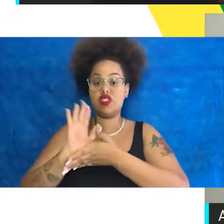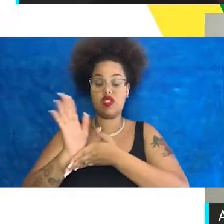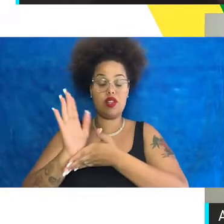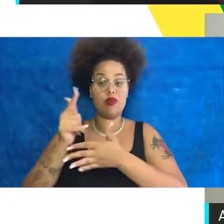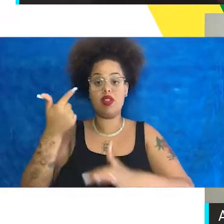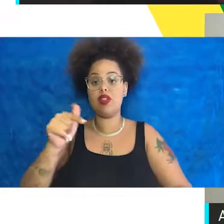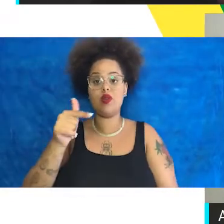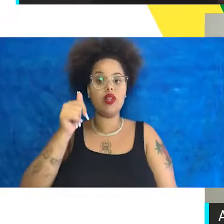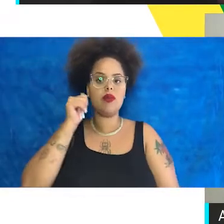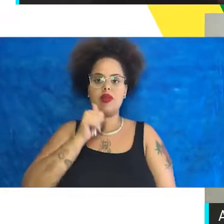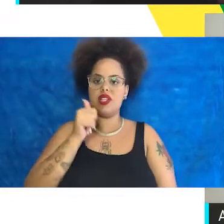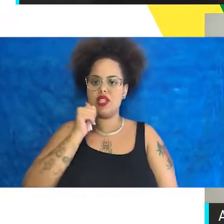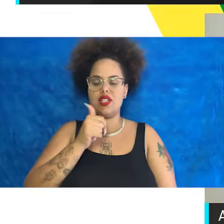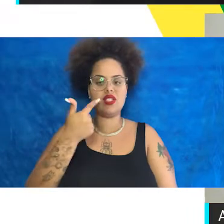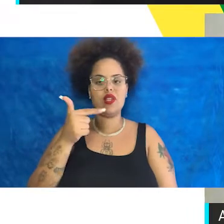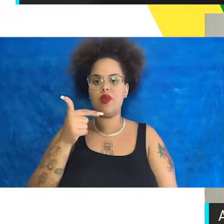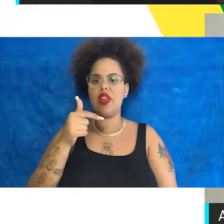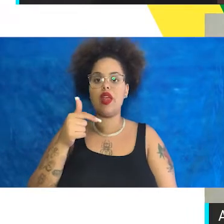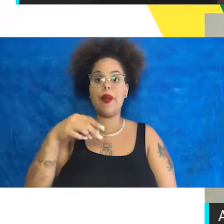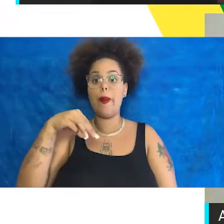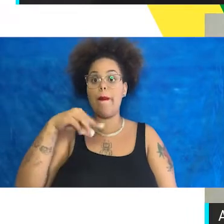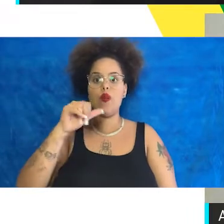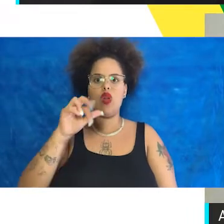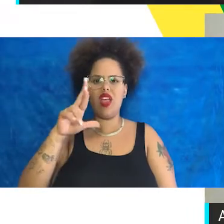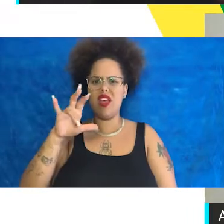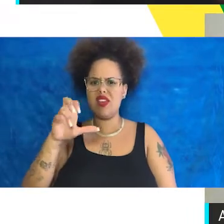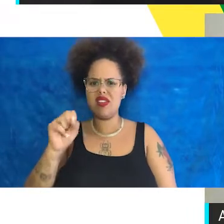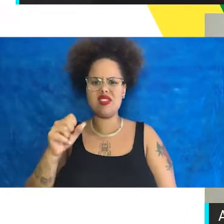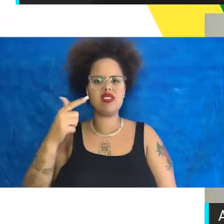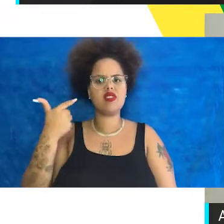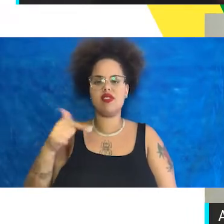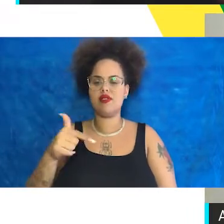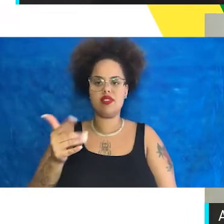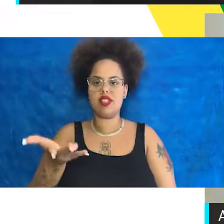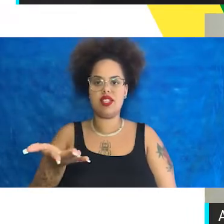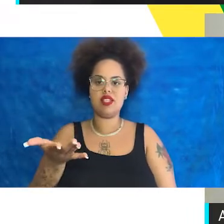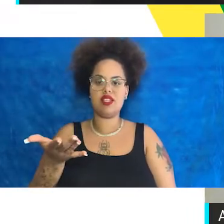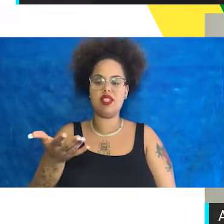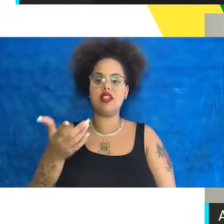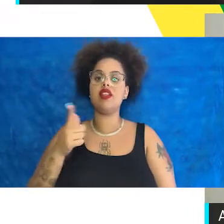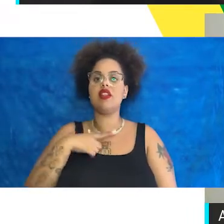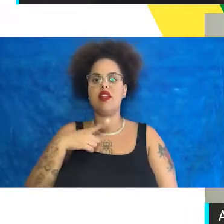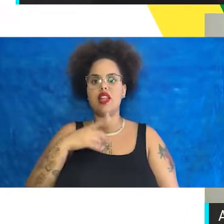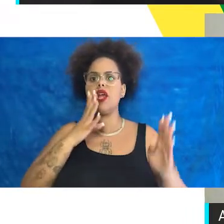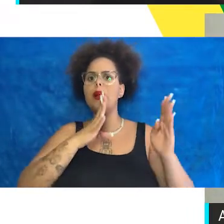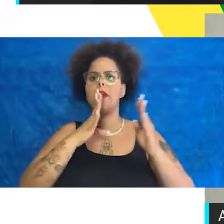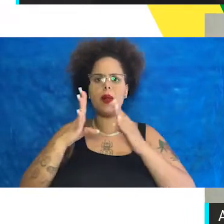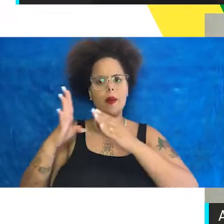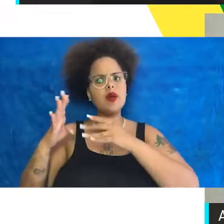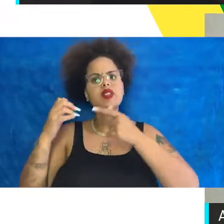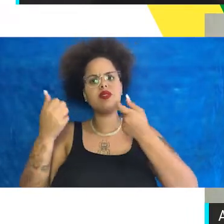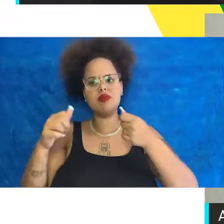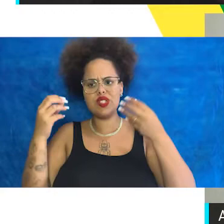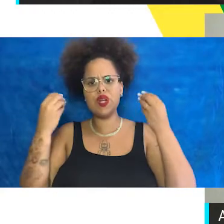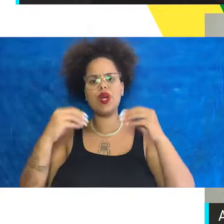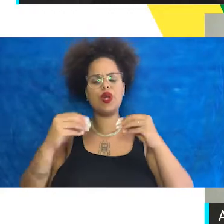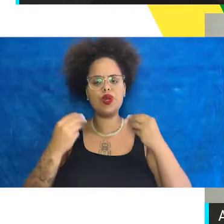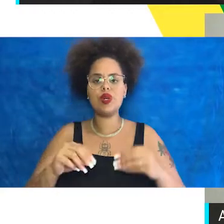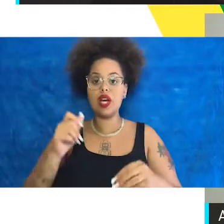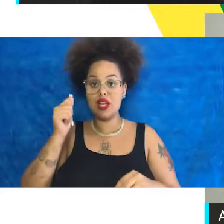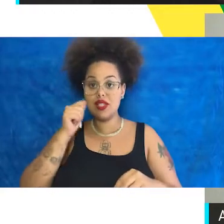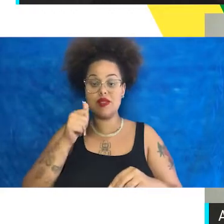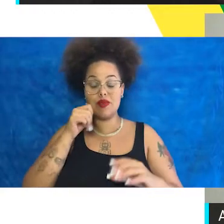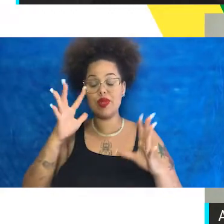não tem meninas, não tem mulheres, cara, contra a regragem não tem mulheres. Tem partes que a gente precisa colocar as meninas